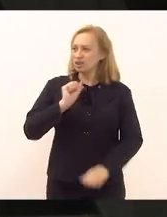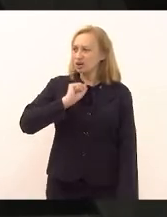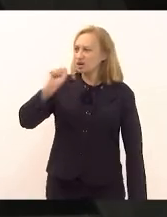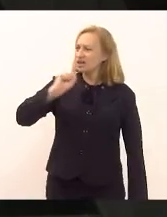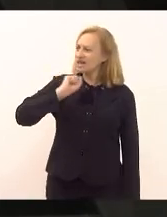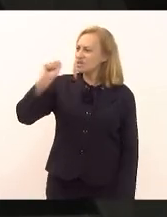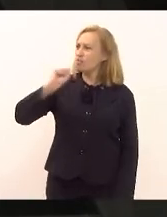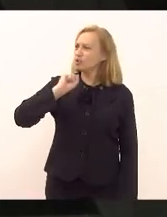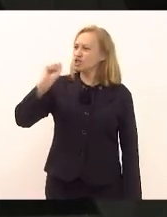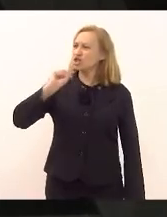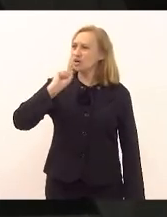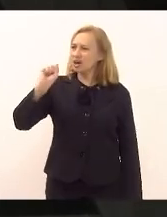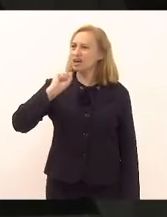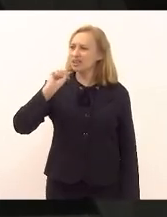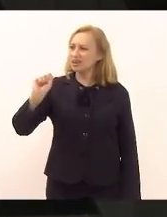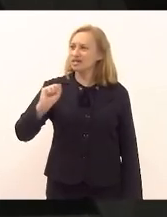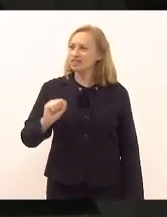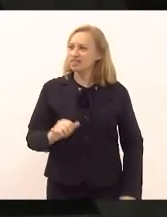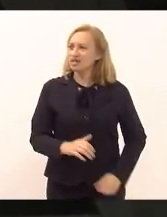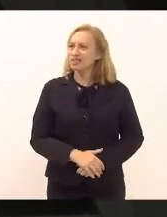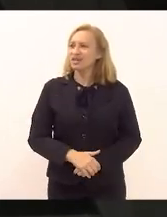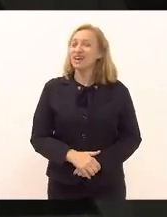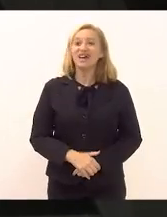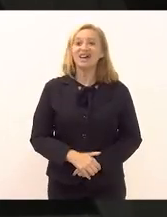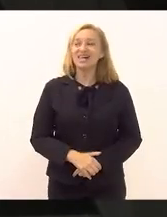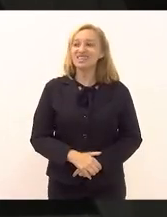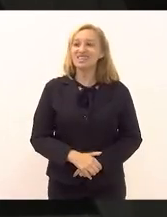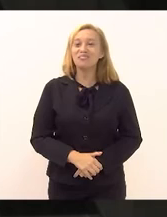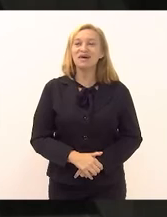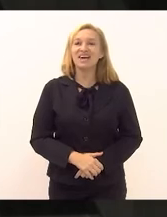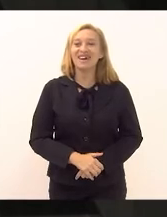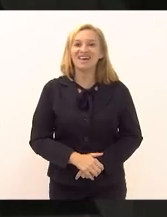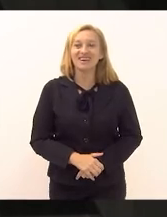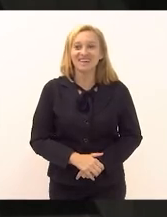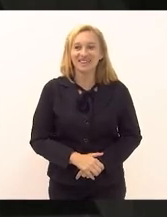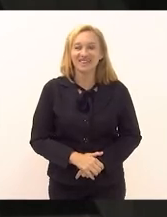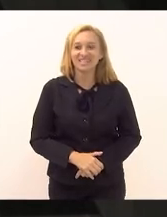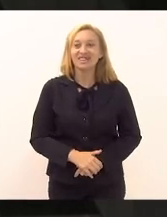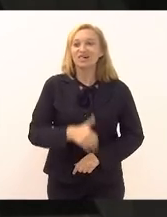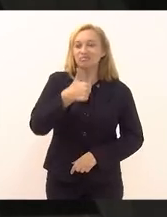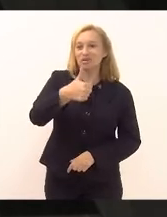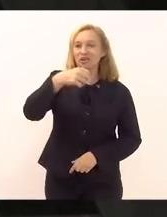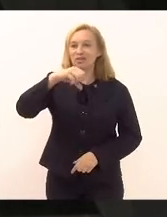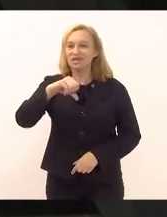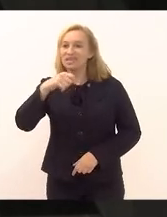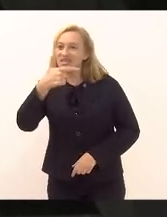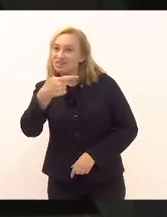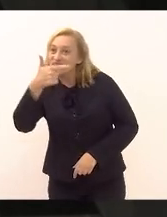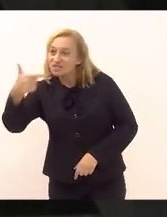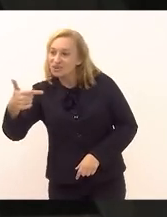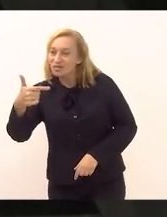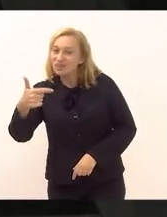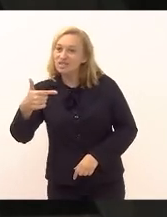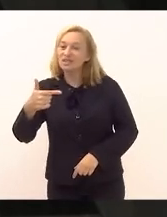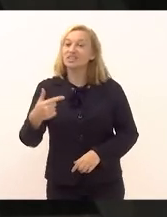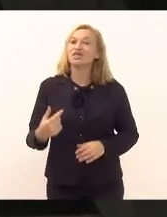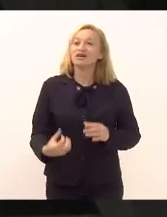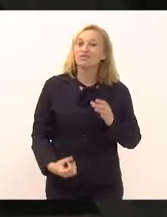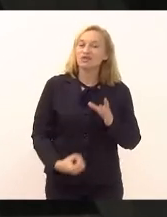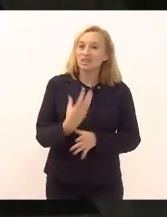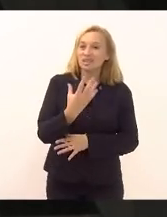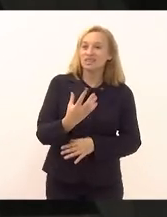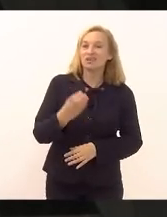que celebra o seu centenário, criado esse partido em 1922, fundação na cidade